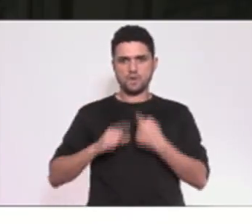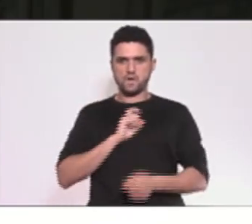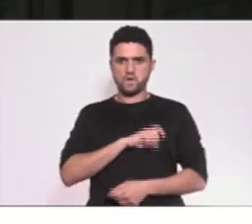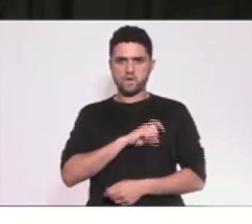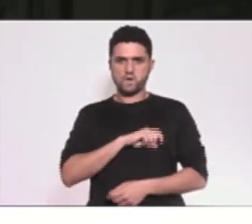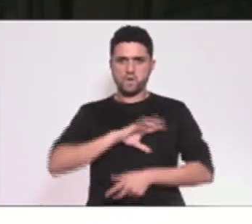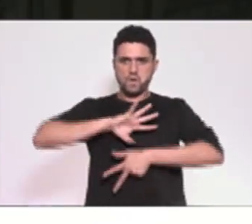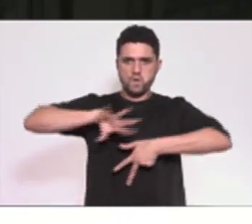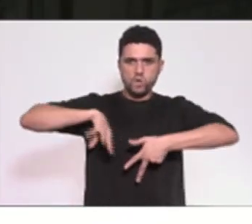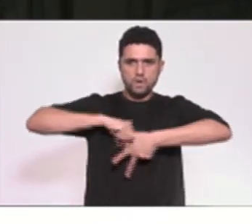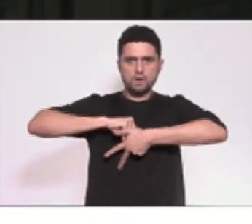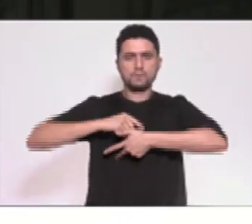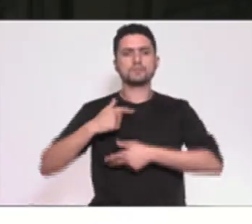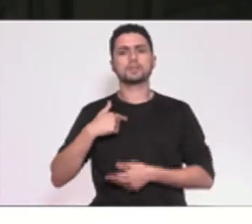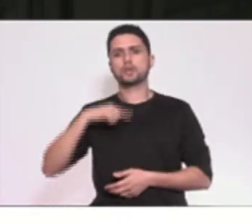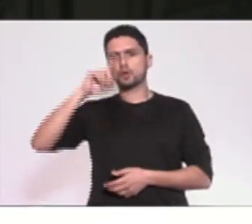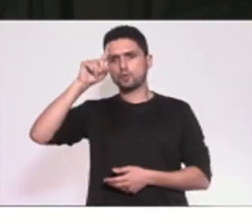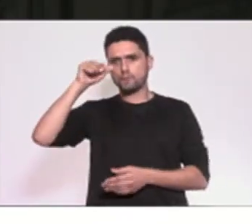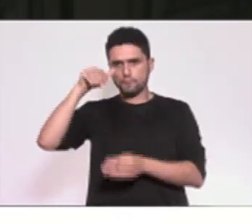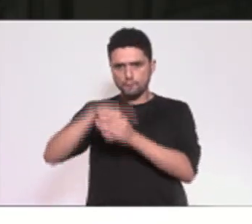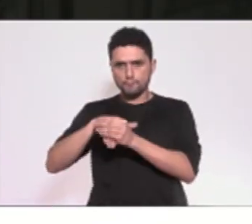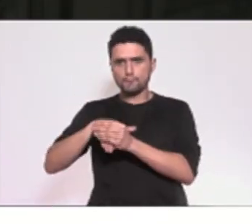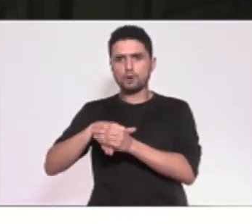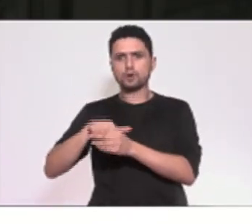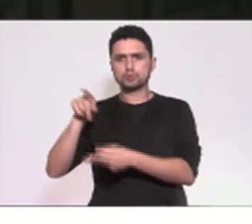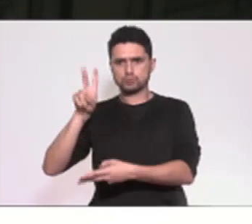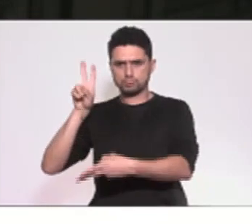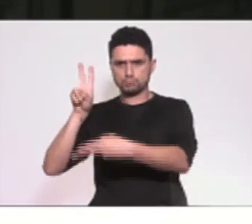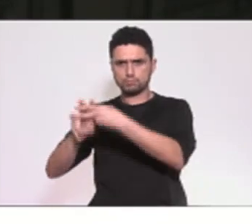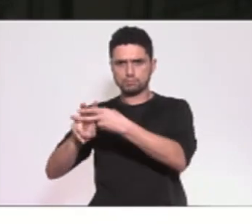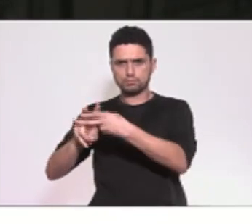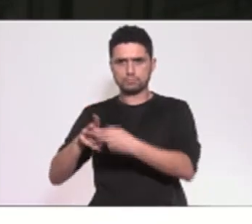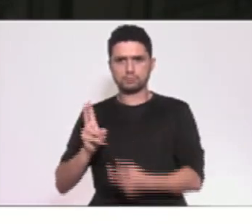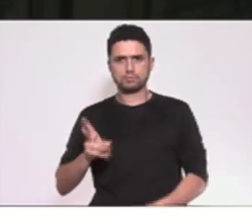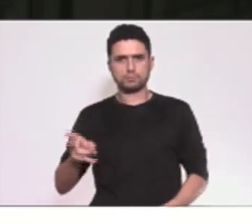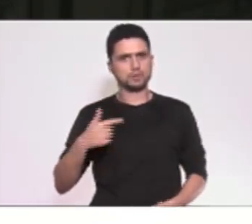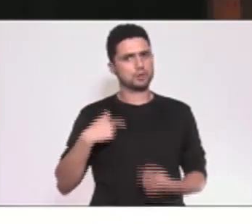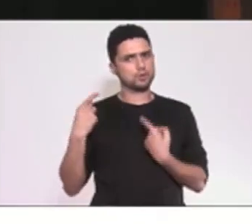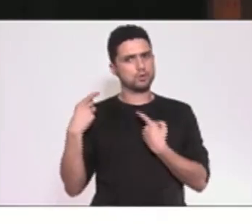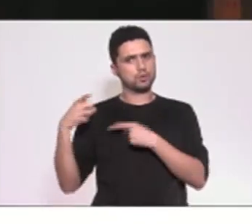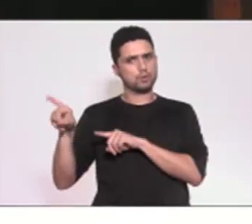eu voto pela manutenção da prisão e contra o parecer da CCJ. Obrigado.